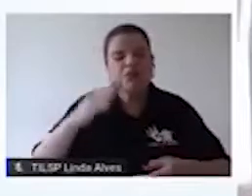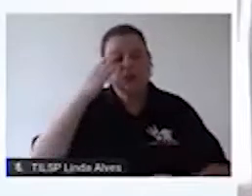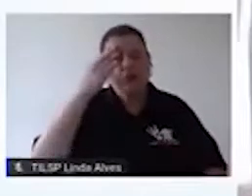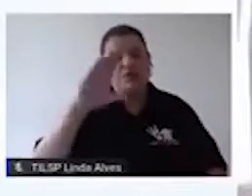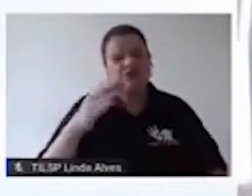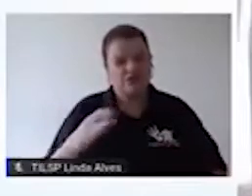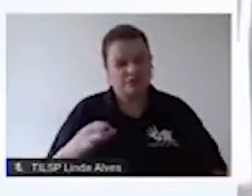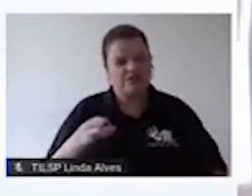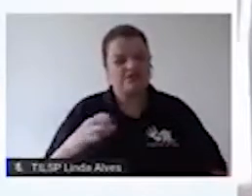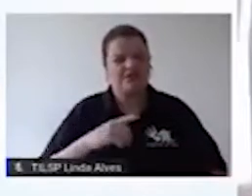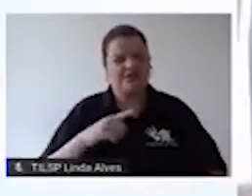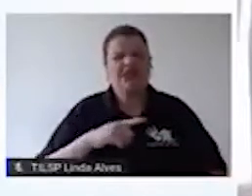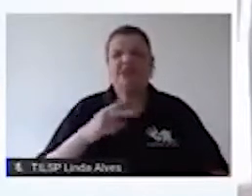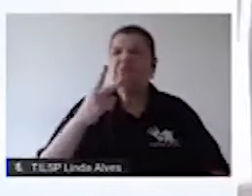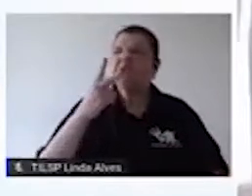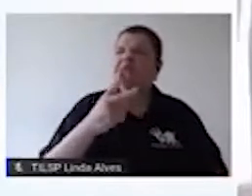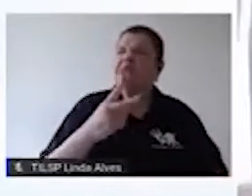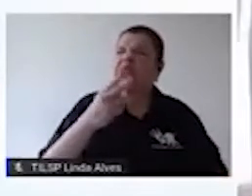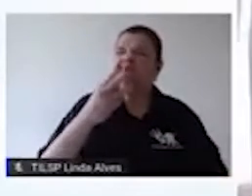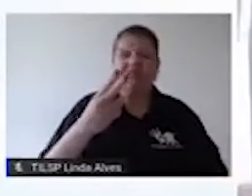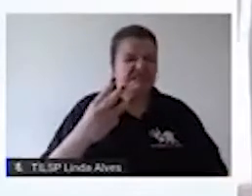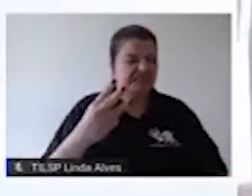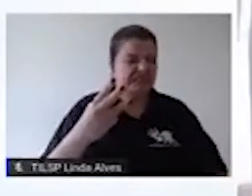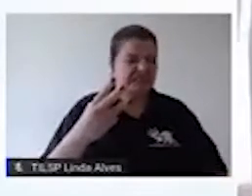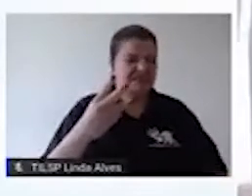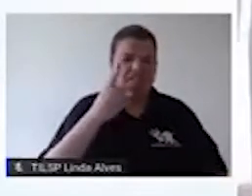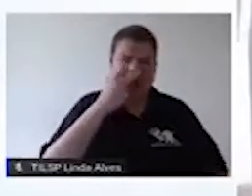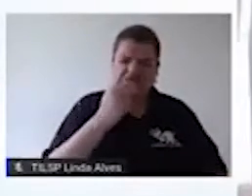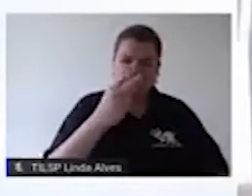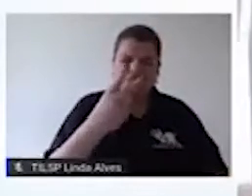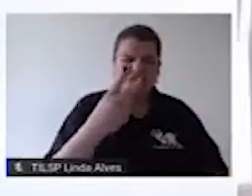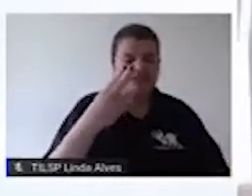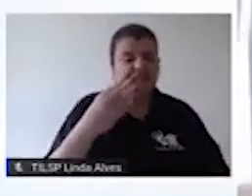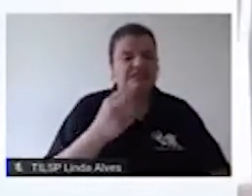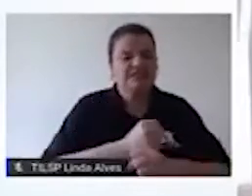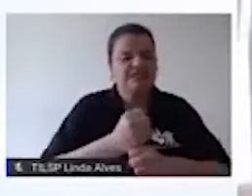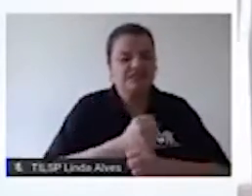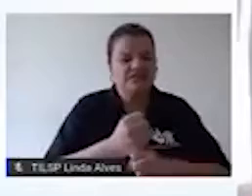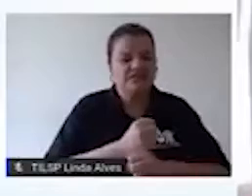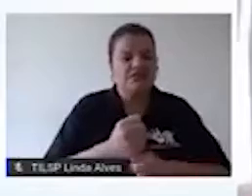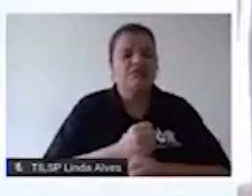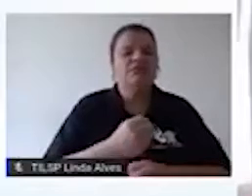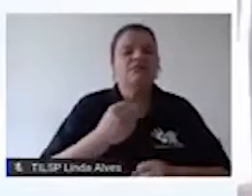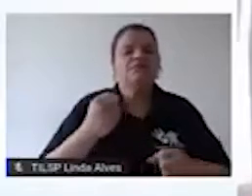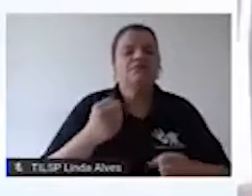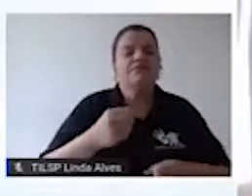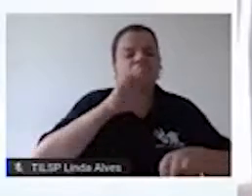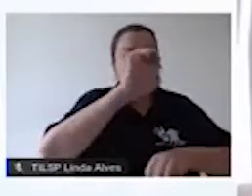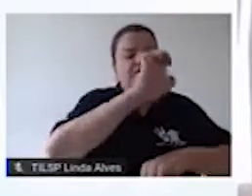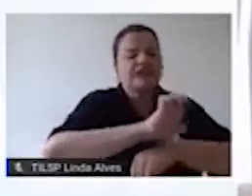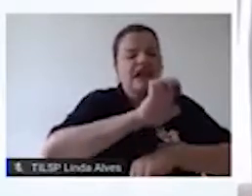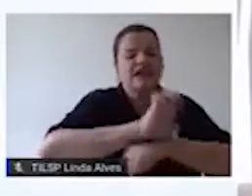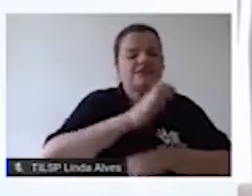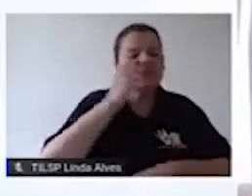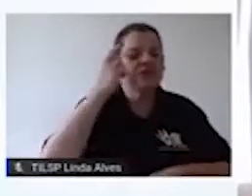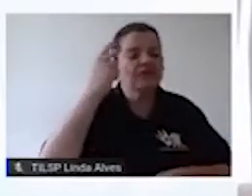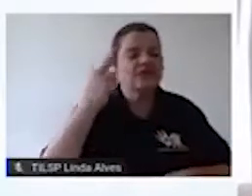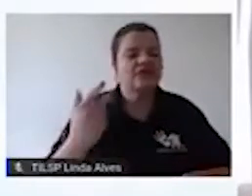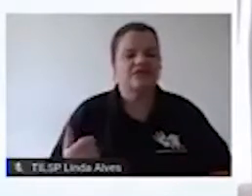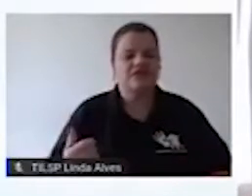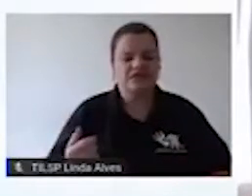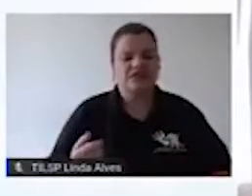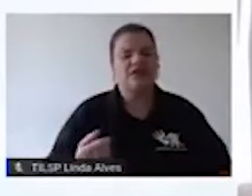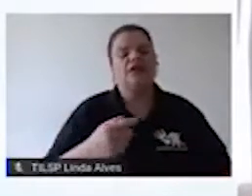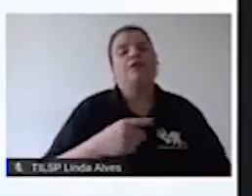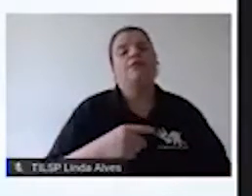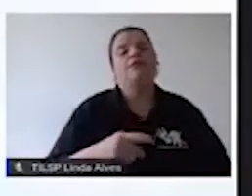né, que eu acho que tem uns 2, 3 anos, não tenho exatamente certeza disso, cada estado na Assembleia Legislativa tem uma mulher que ela é eleita a procuradora da